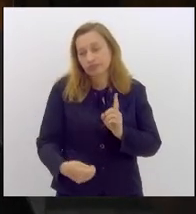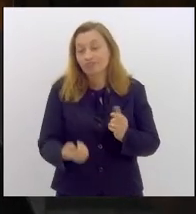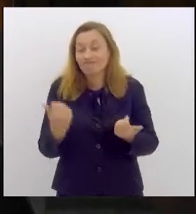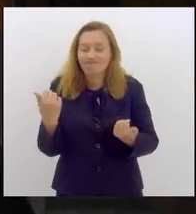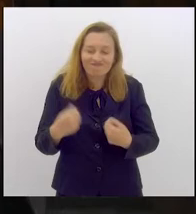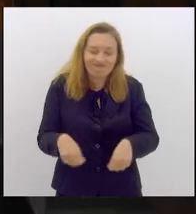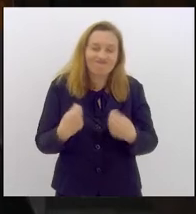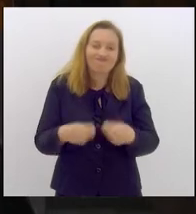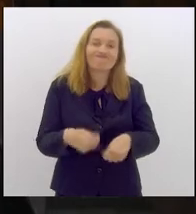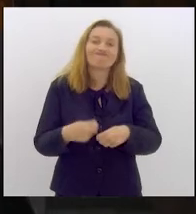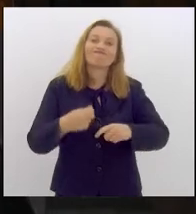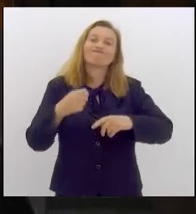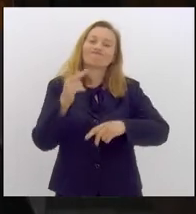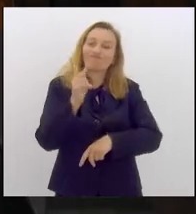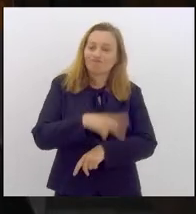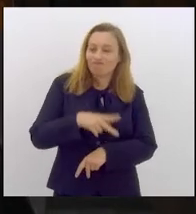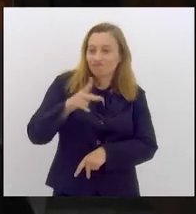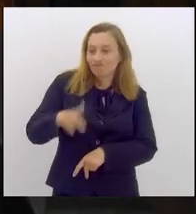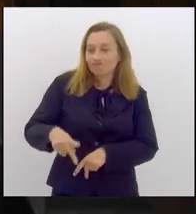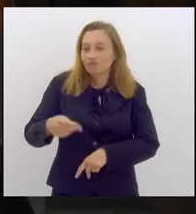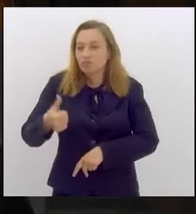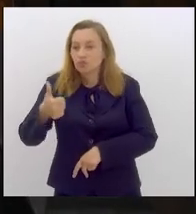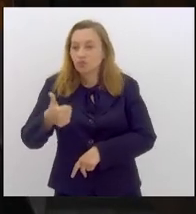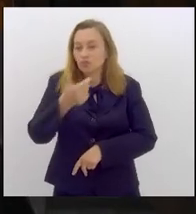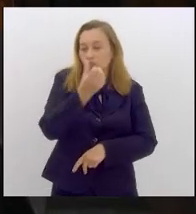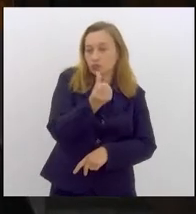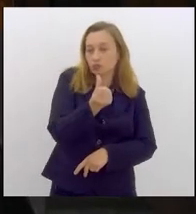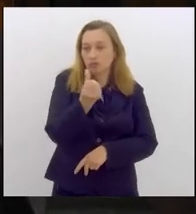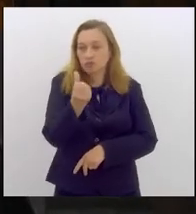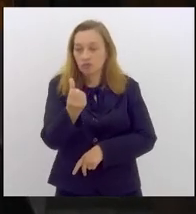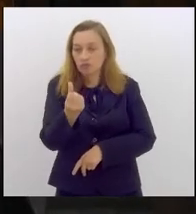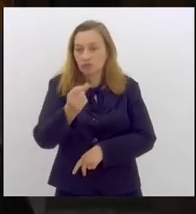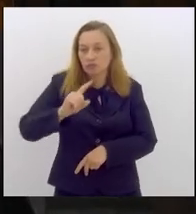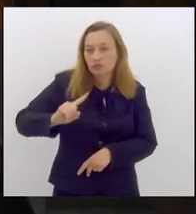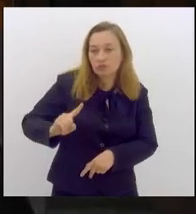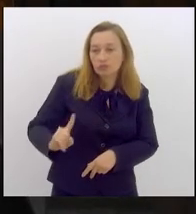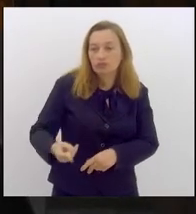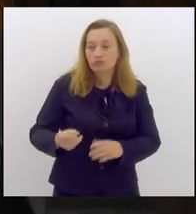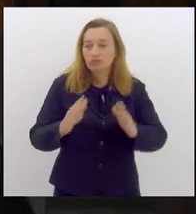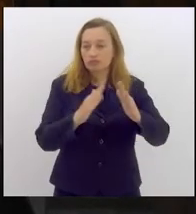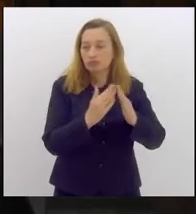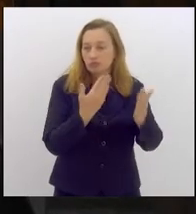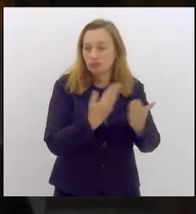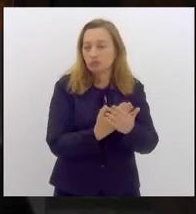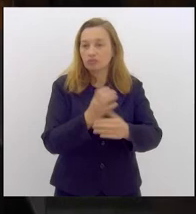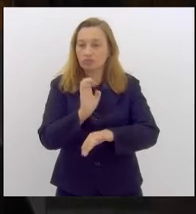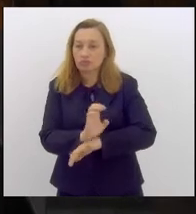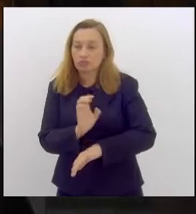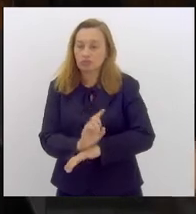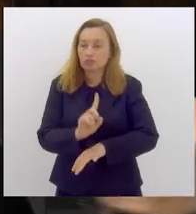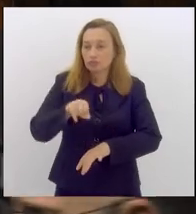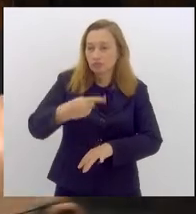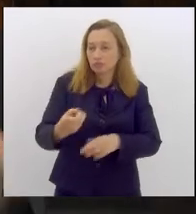carência de professor em quase 16 mil turmas do Estado. Após a audiência pública realizada na Comissão de